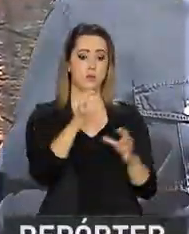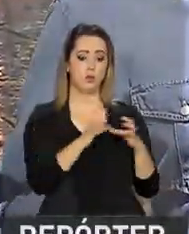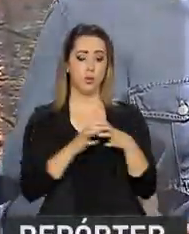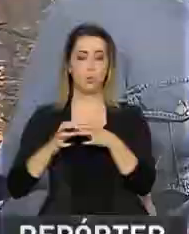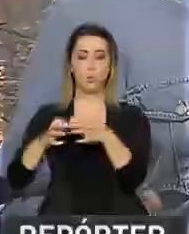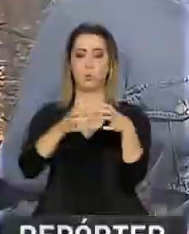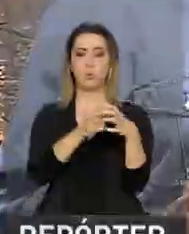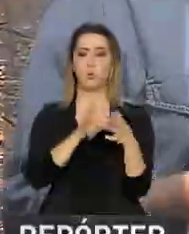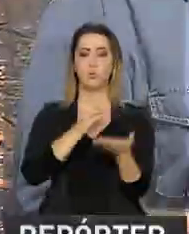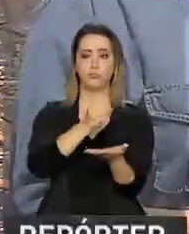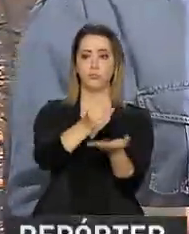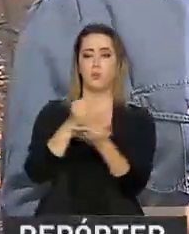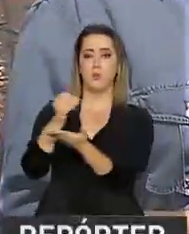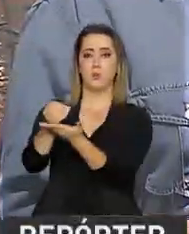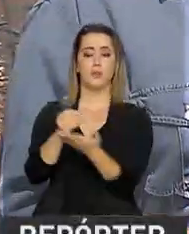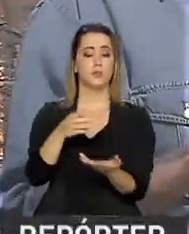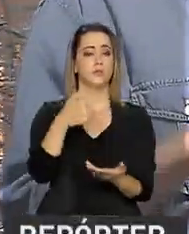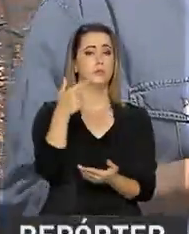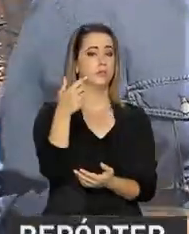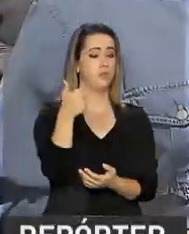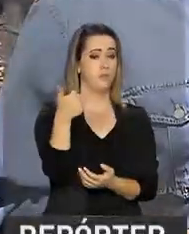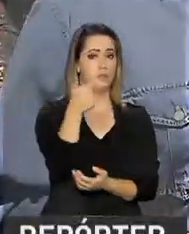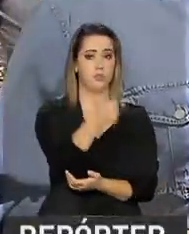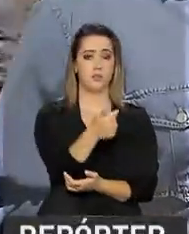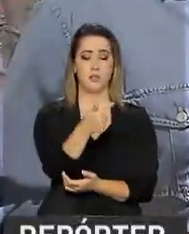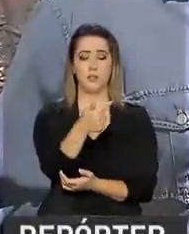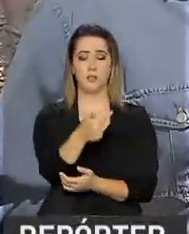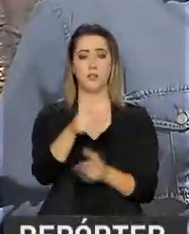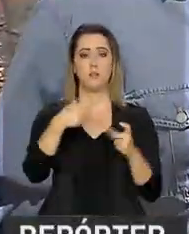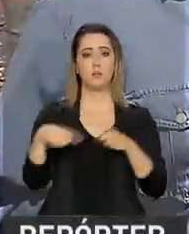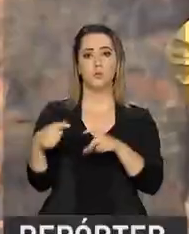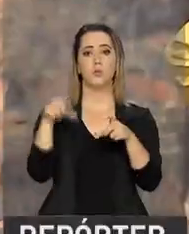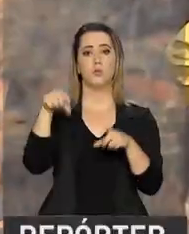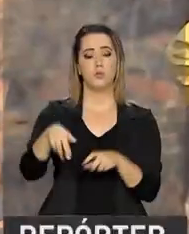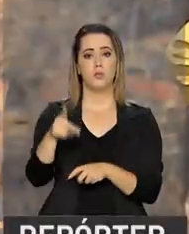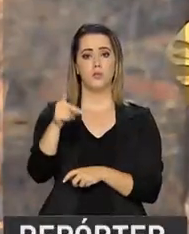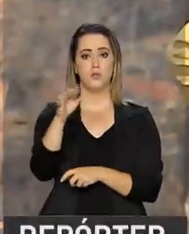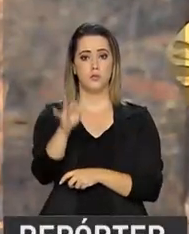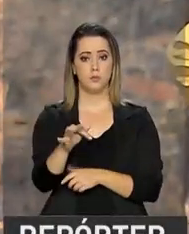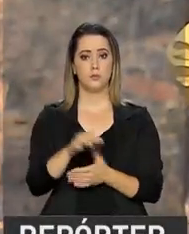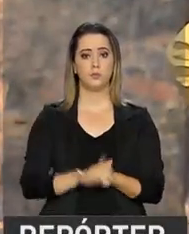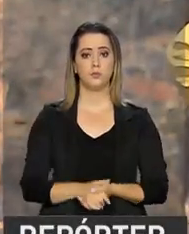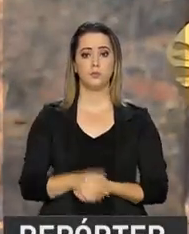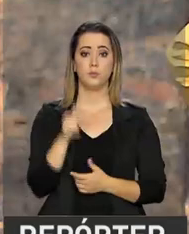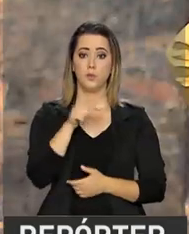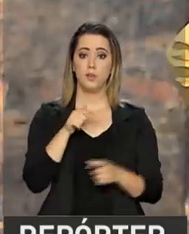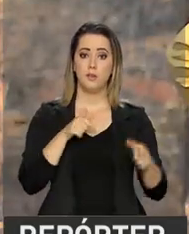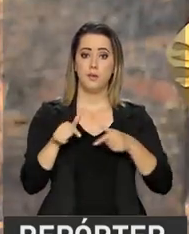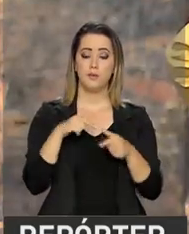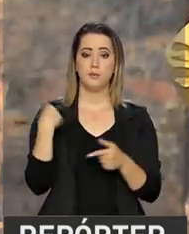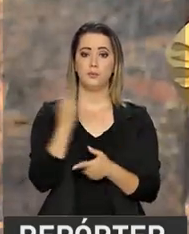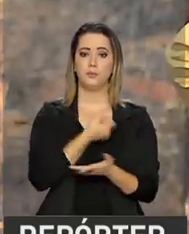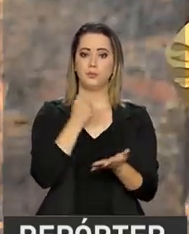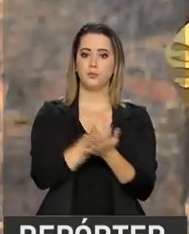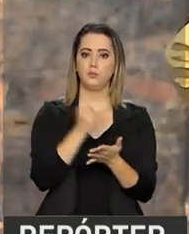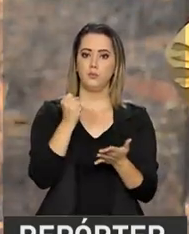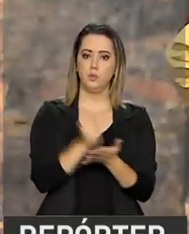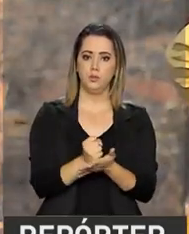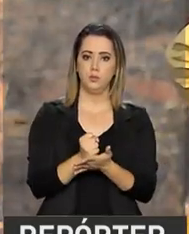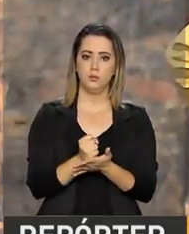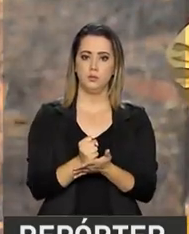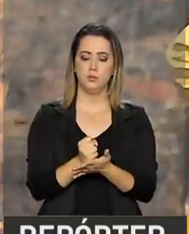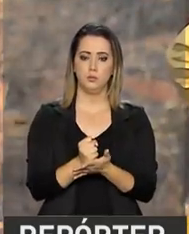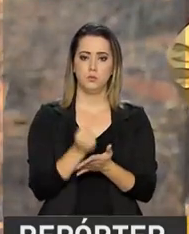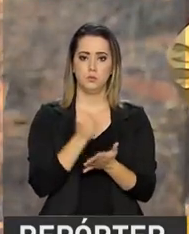distribuídas em 17 estados e aqui no distrito federal esse trabalho a gente nós contratamos abrigada em